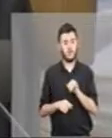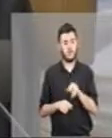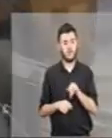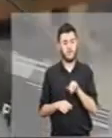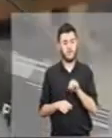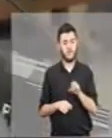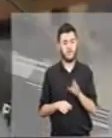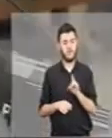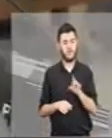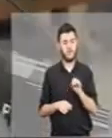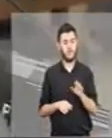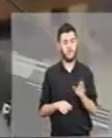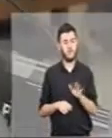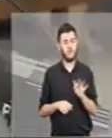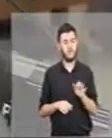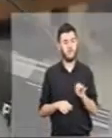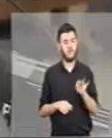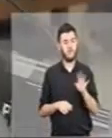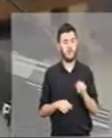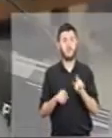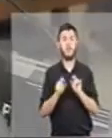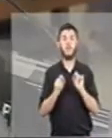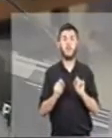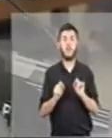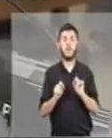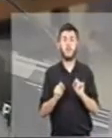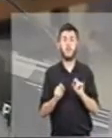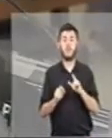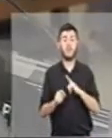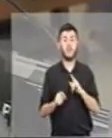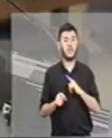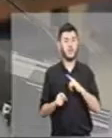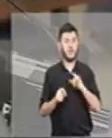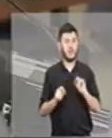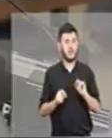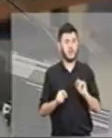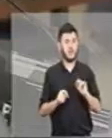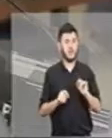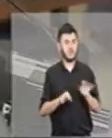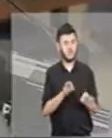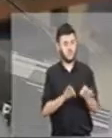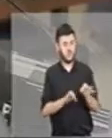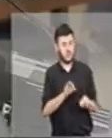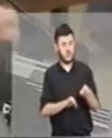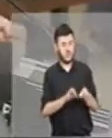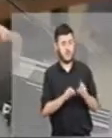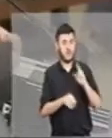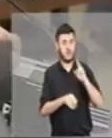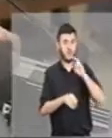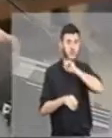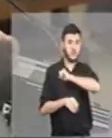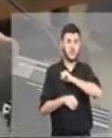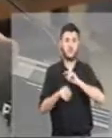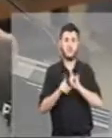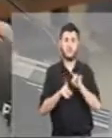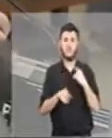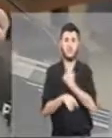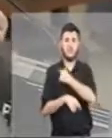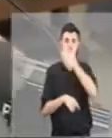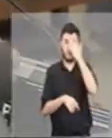por prerrogativa, acho que o juiz natural da supervisão dessa